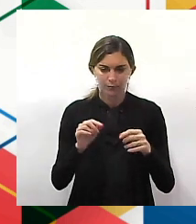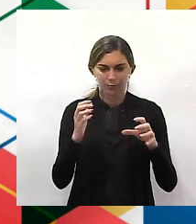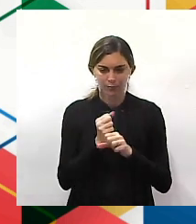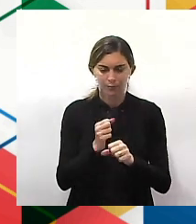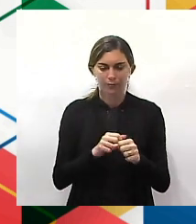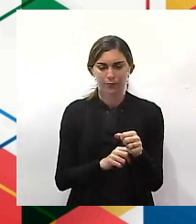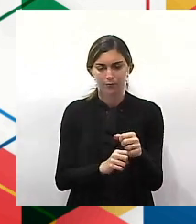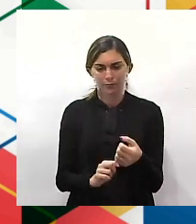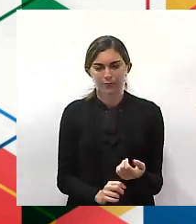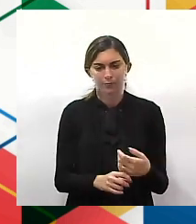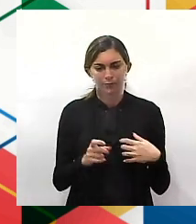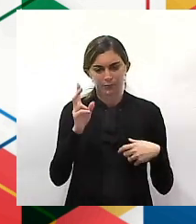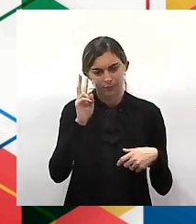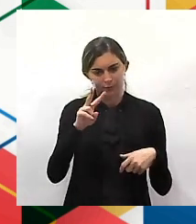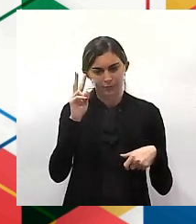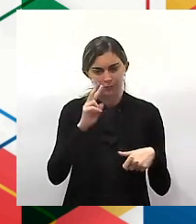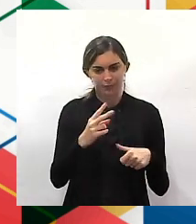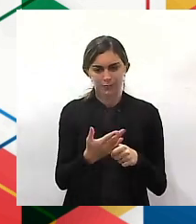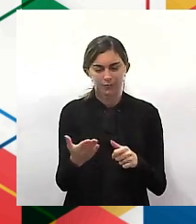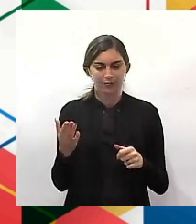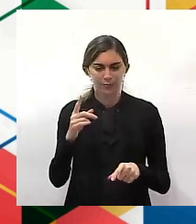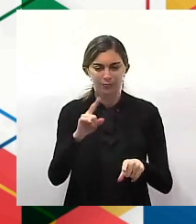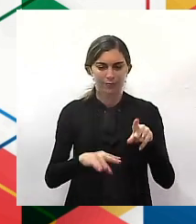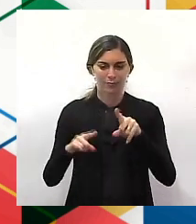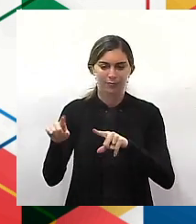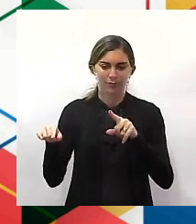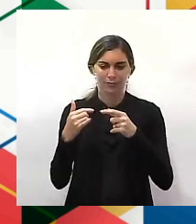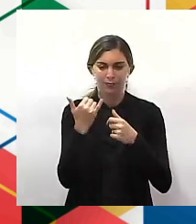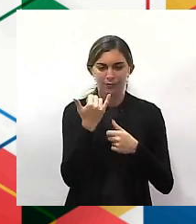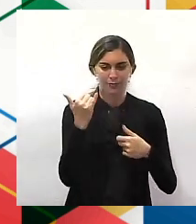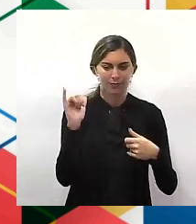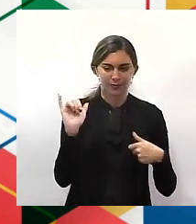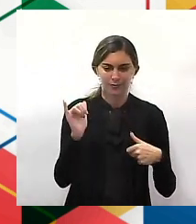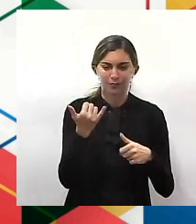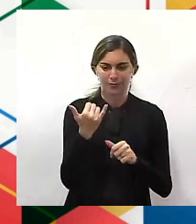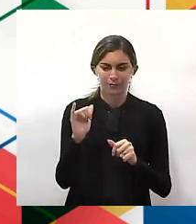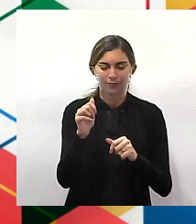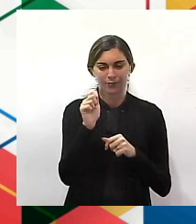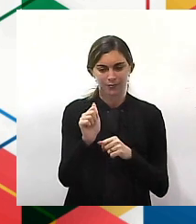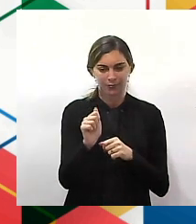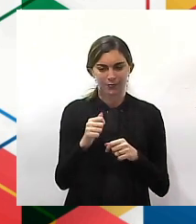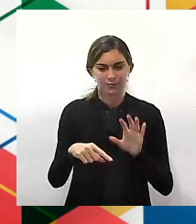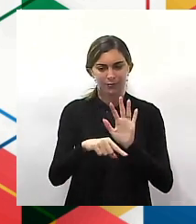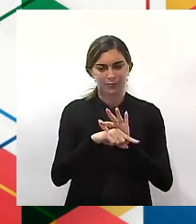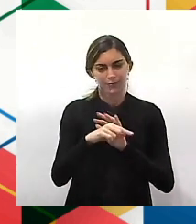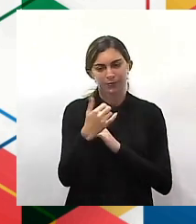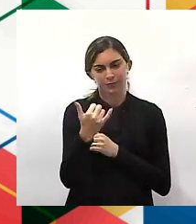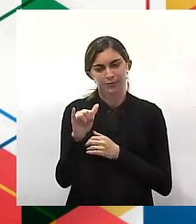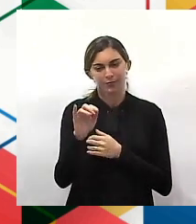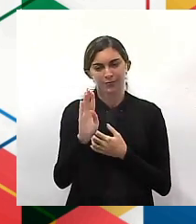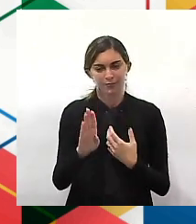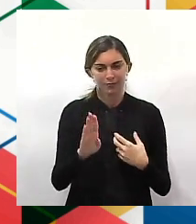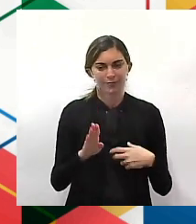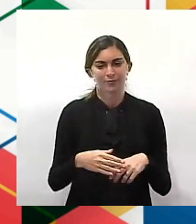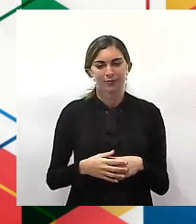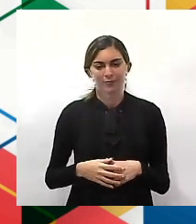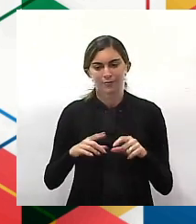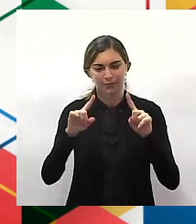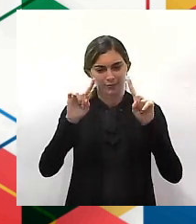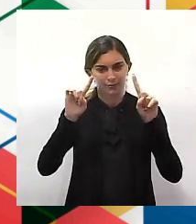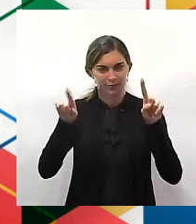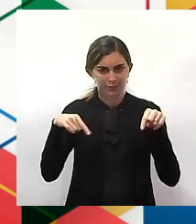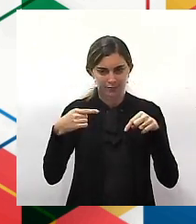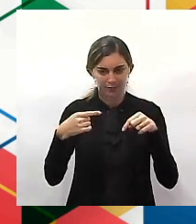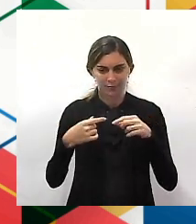geral. Lembrando aqui, ó, que a variação de y é y de A menos y de B. Coloca isso